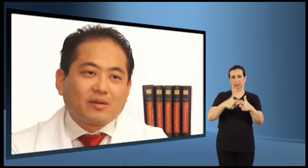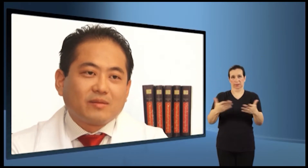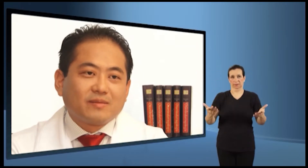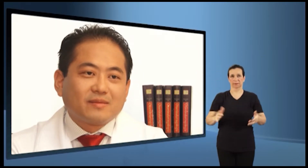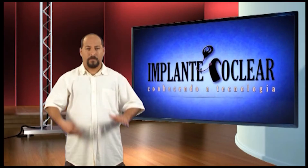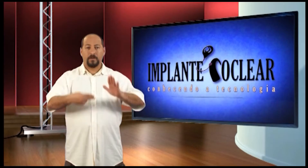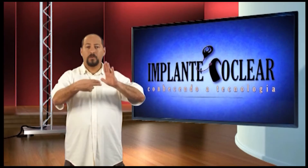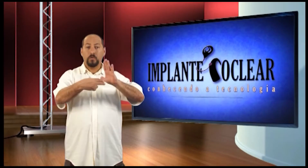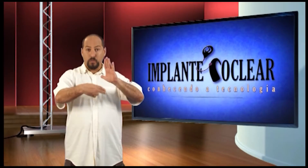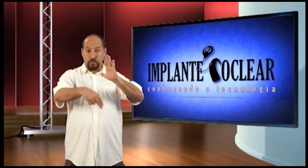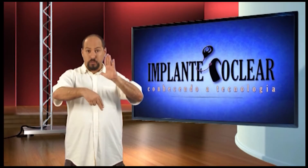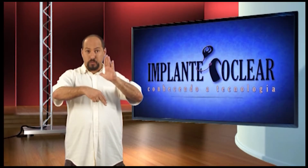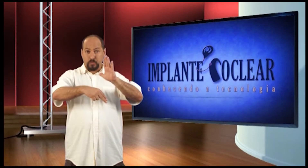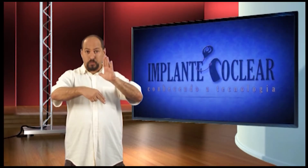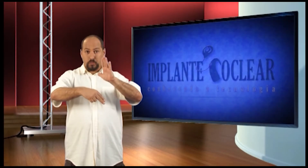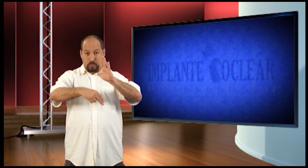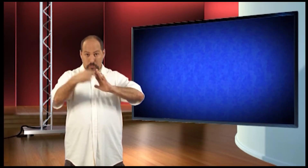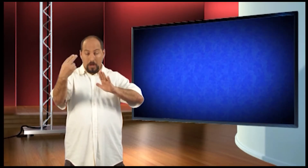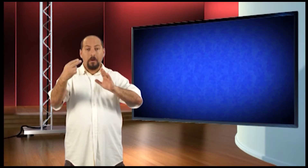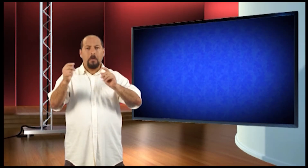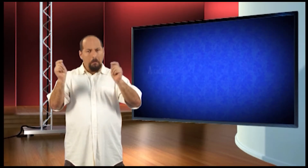deficiência mental.